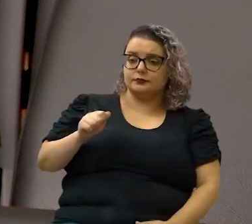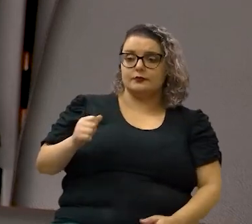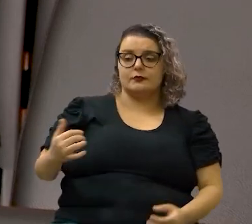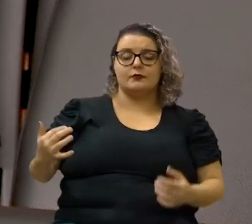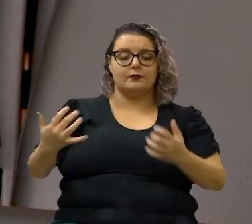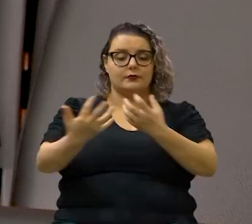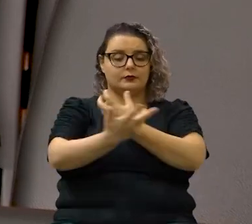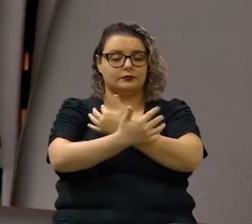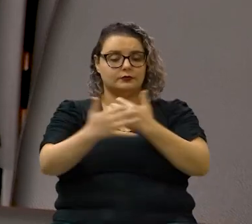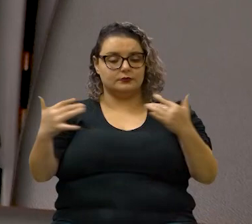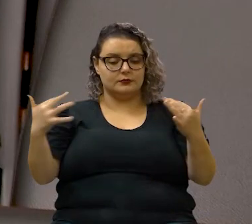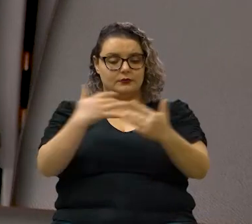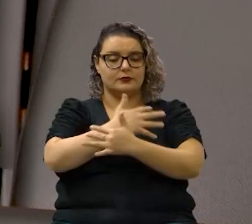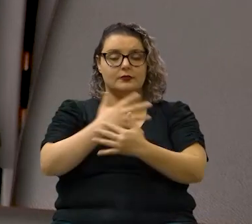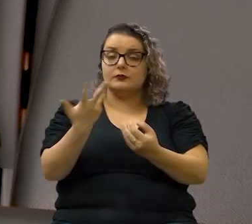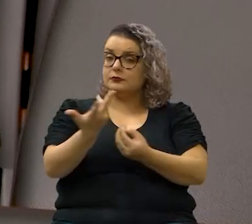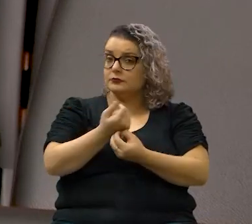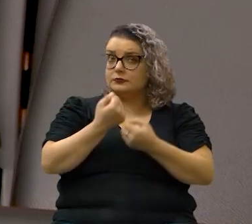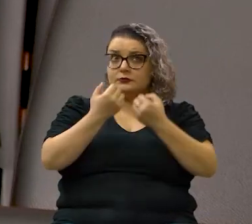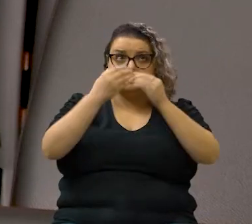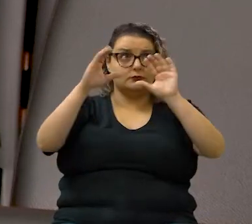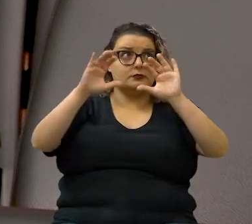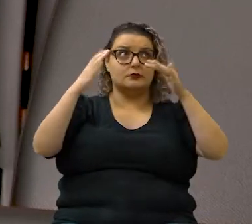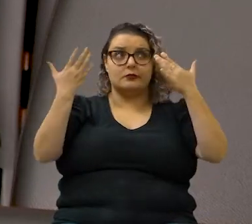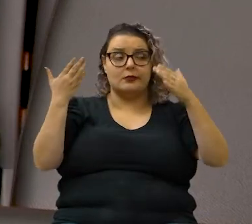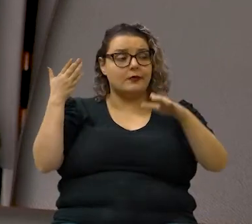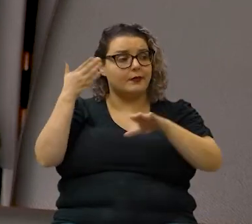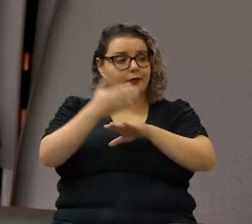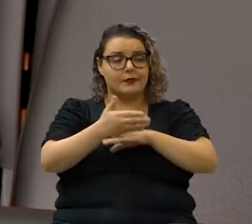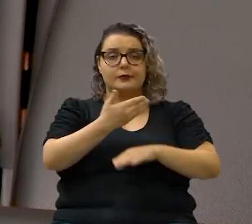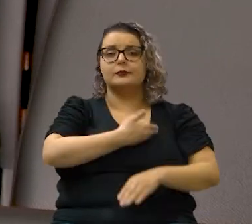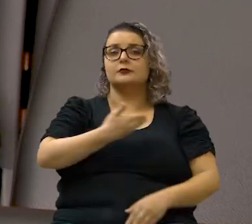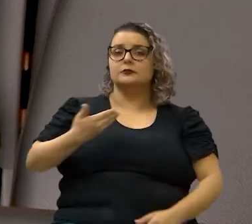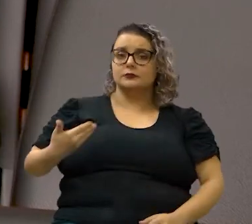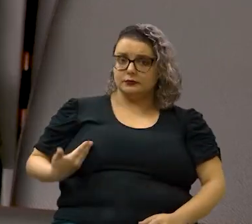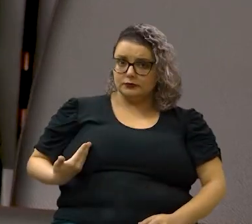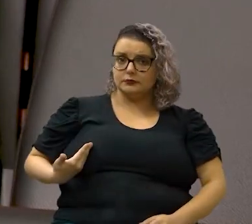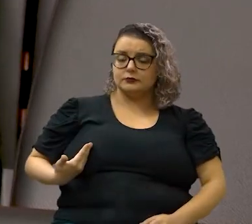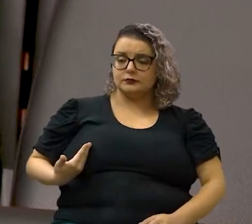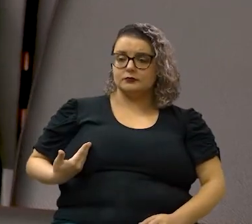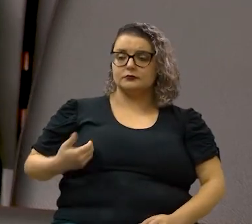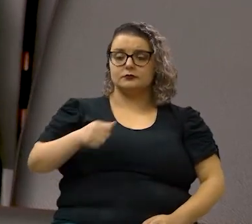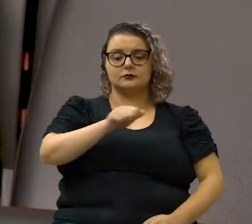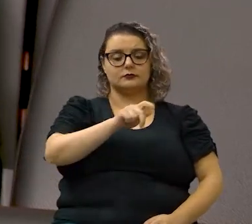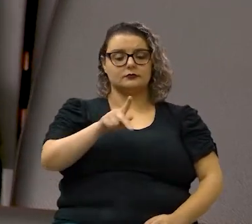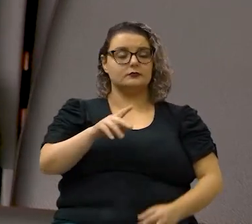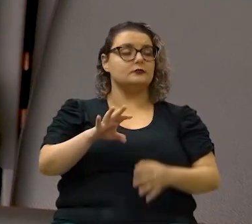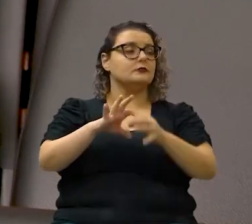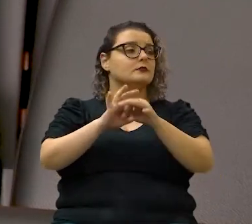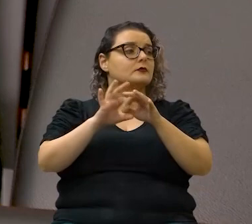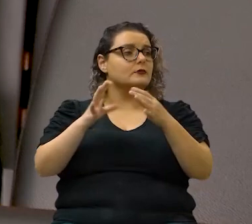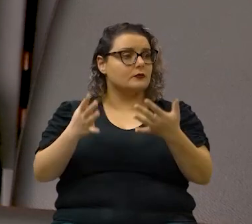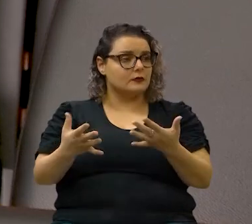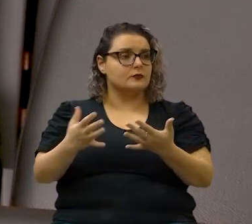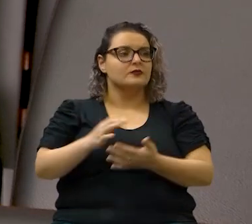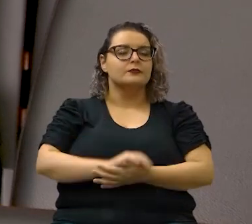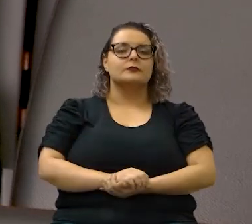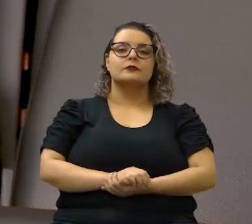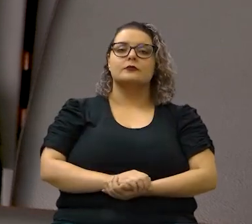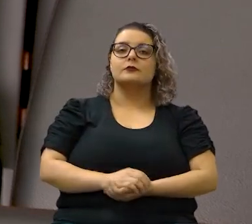de arte urbana a céu aberto, de acesso público e com um aplicativo que permite